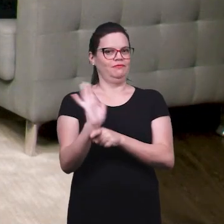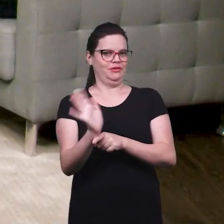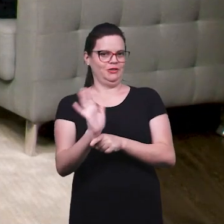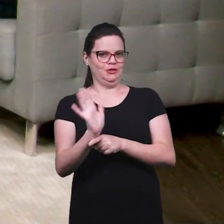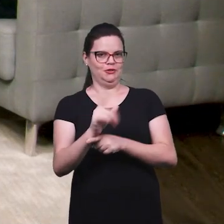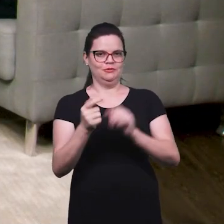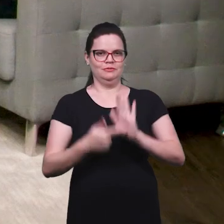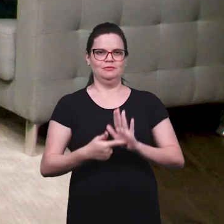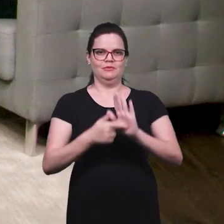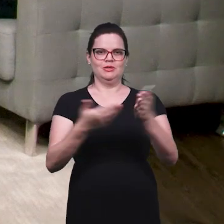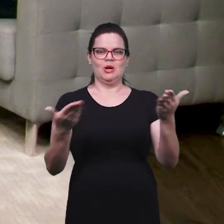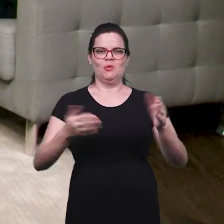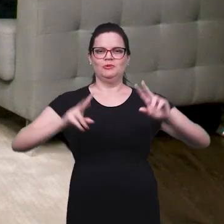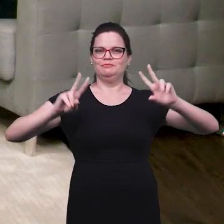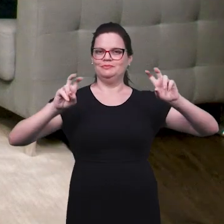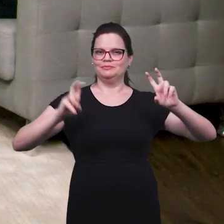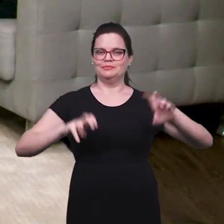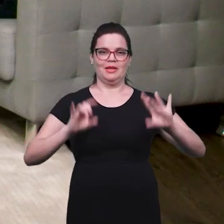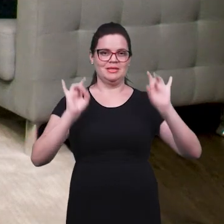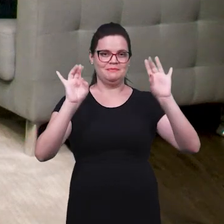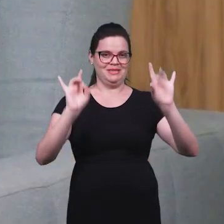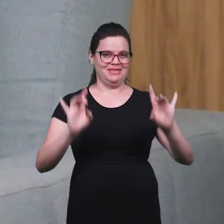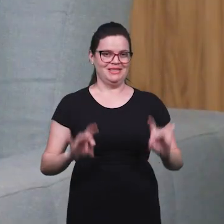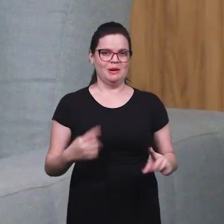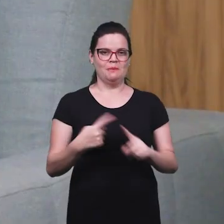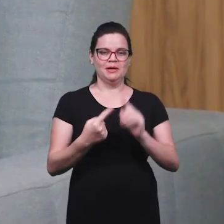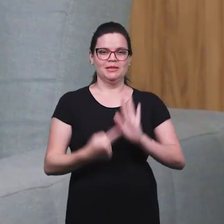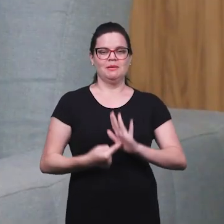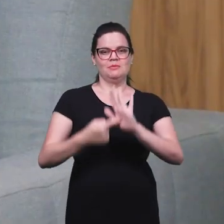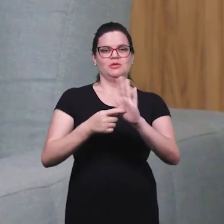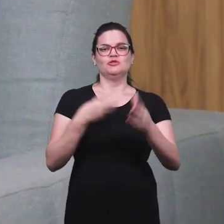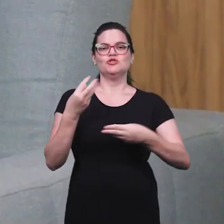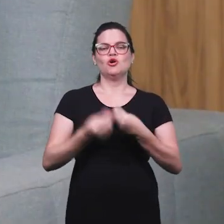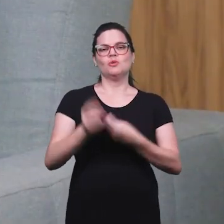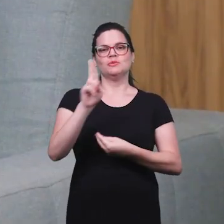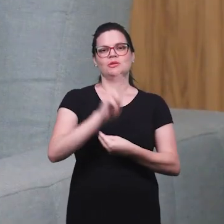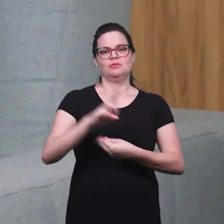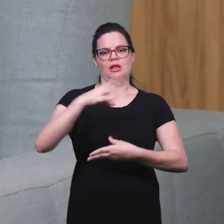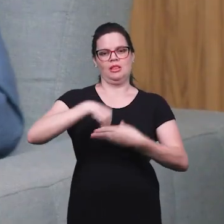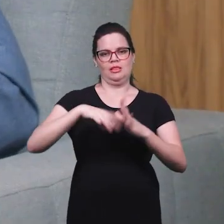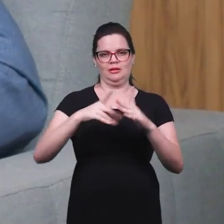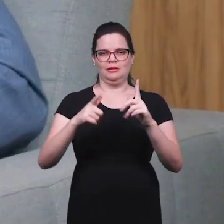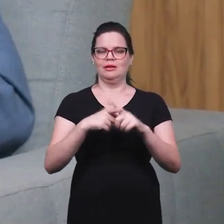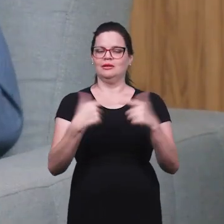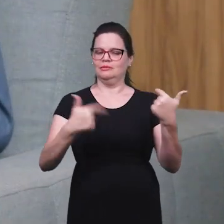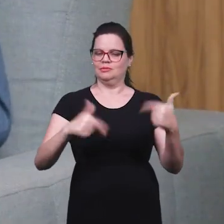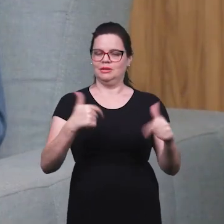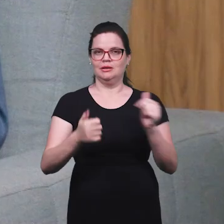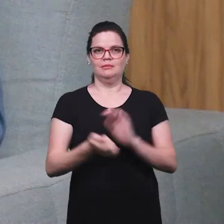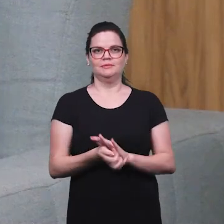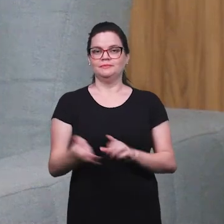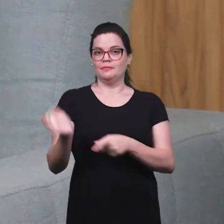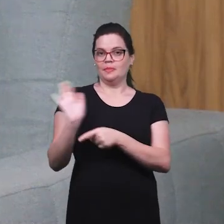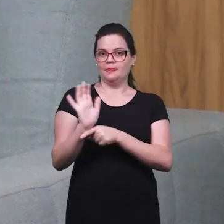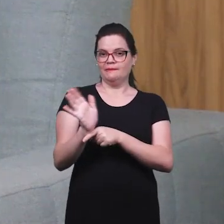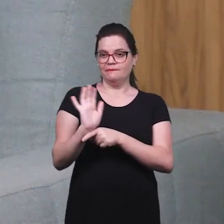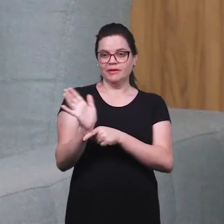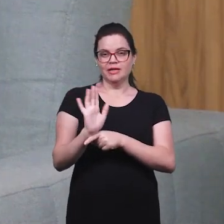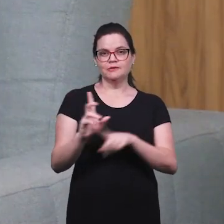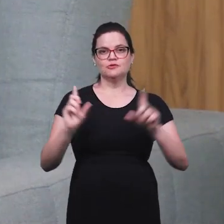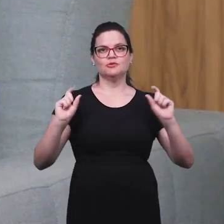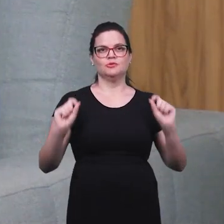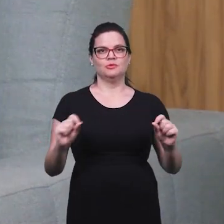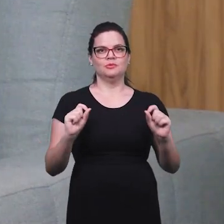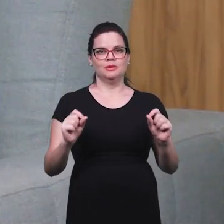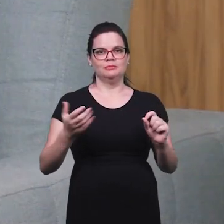vídeos. É uma edição especial, este programa que nós estamos falando de instrumentalidade. E nesses vídeos, não como temos